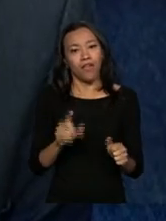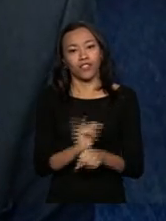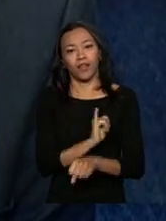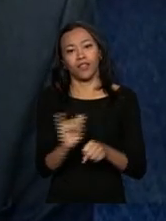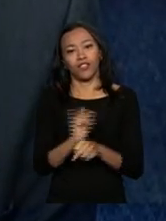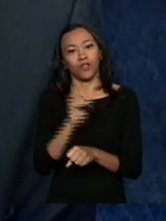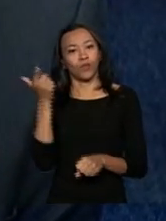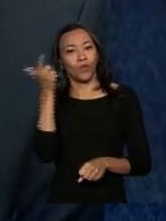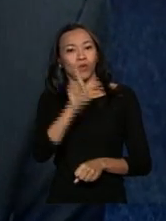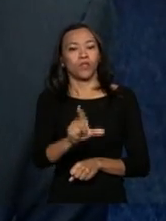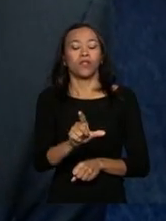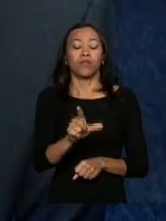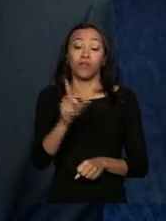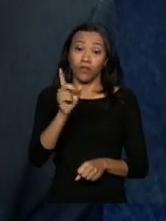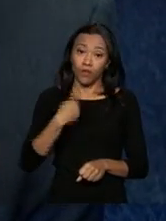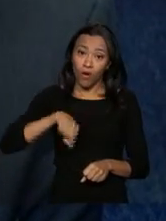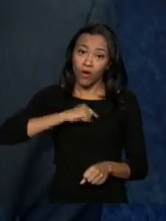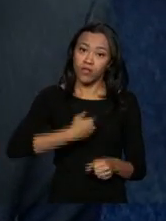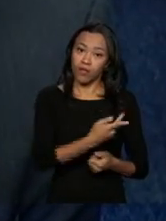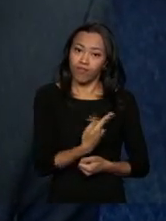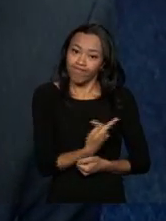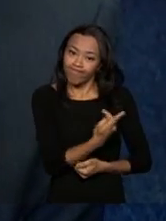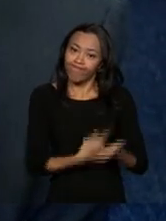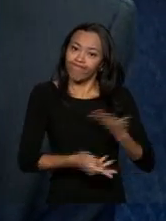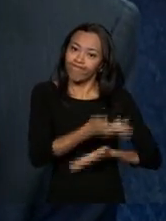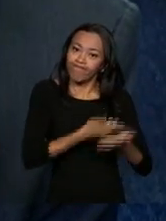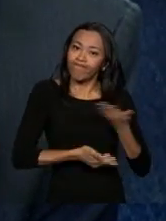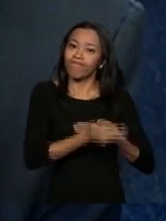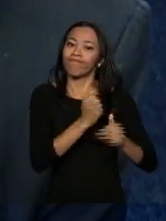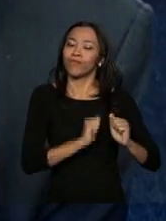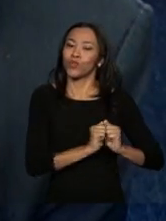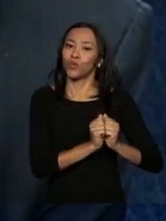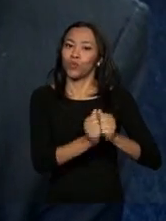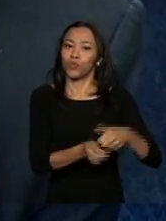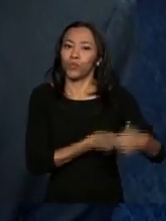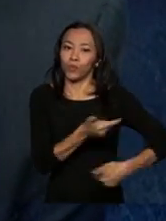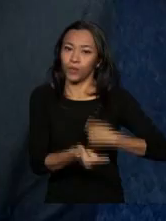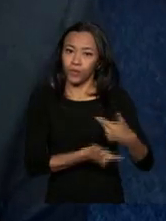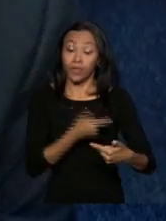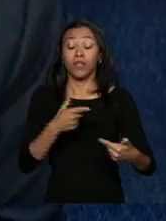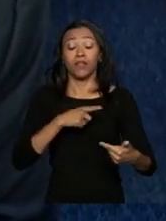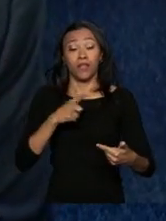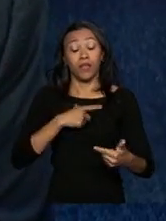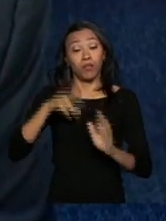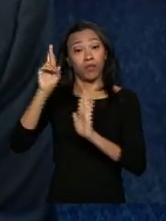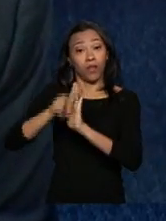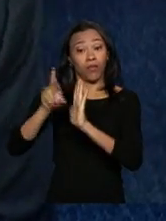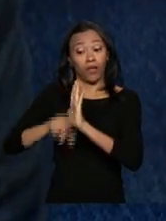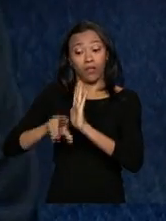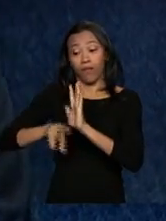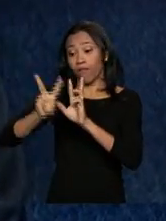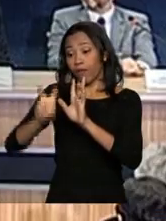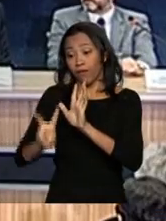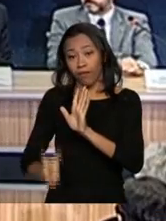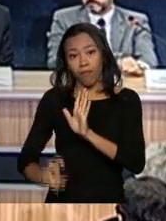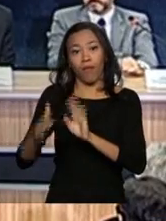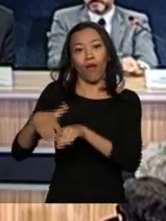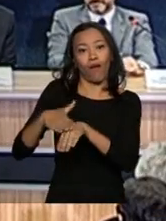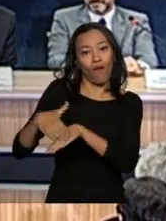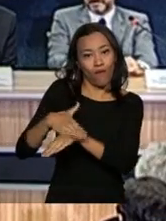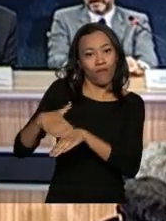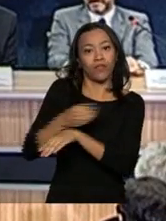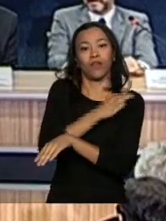cumprir Nossa tarefa Então somos parceiros e uma pauta extensa uma agenda extensa com Ministro pra gente tocar os